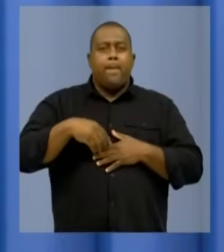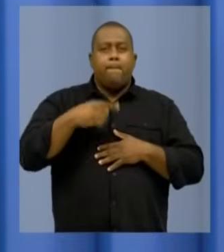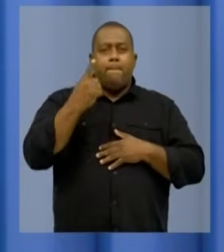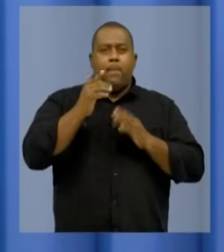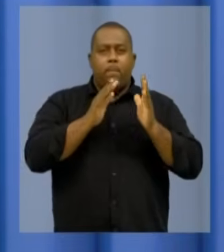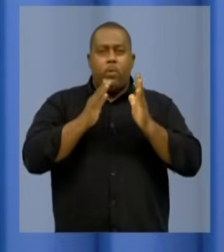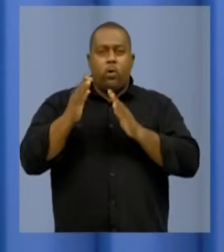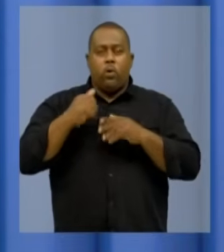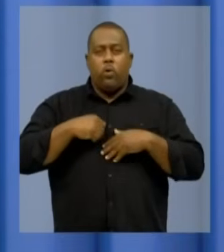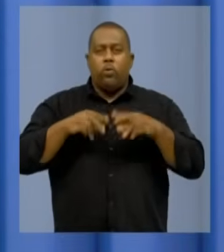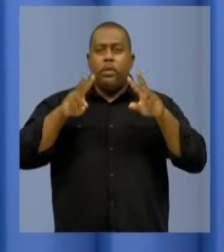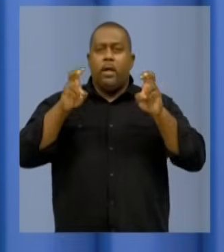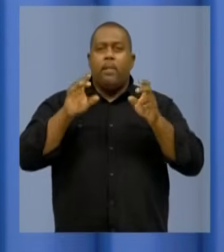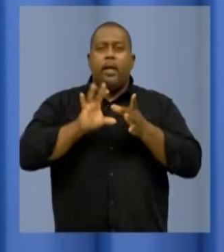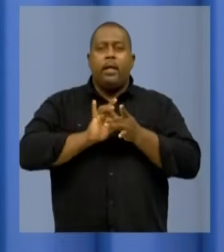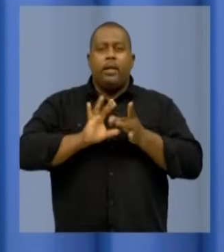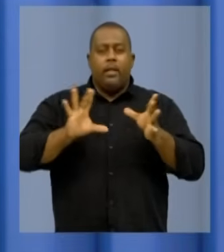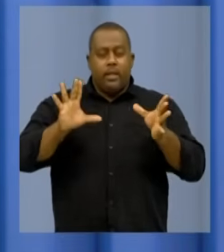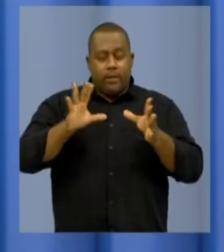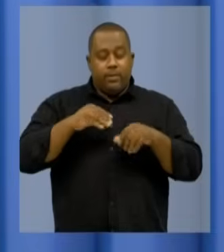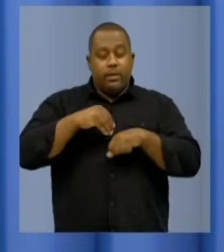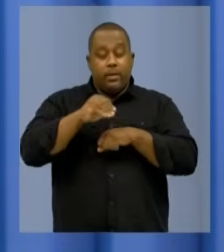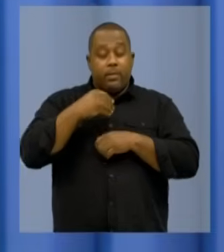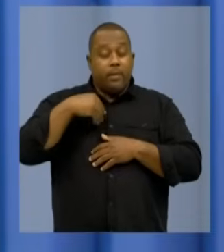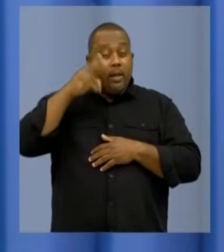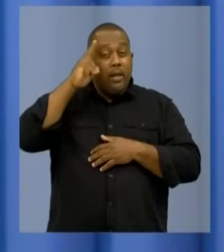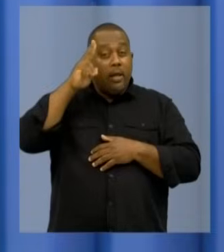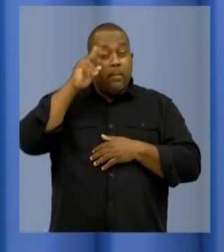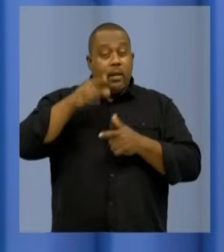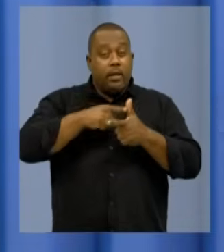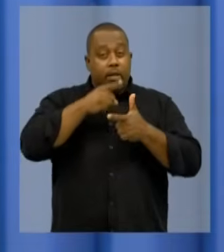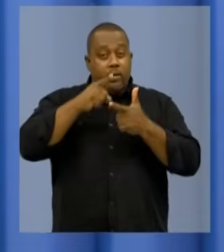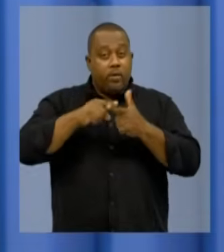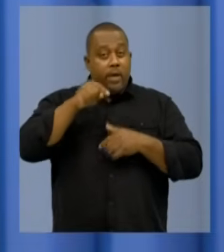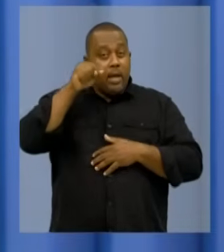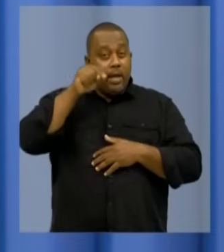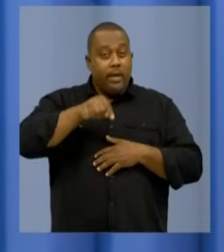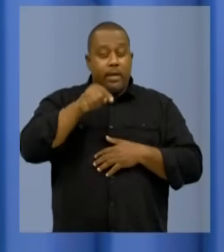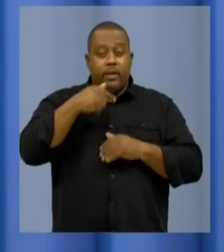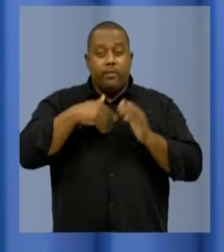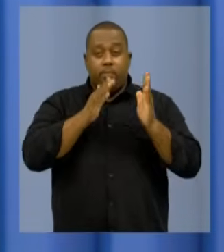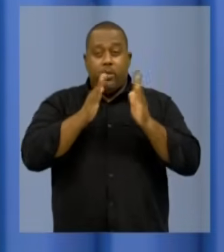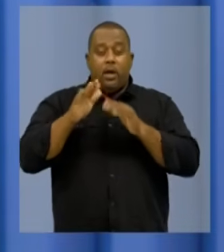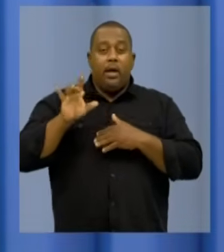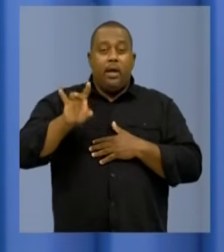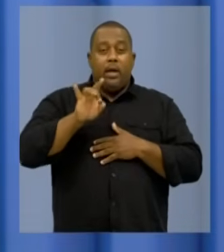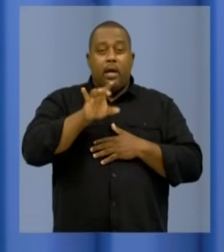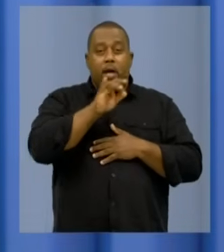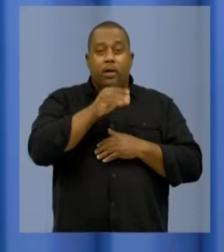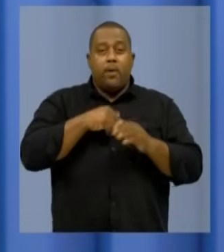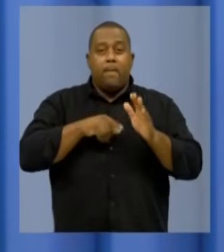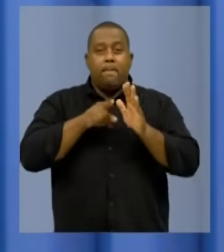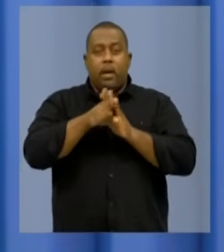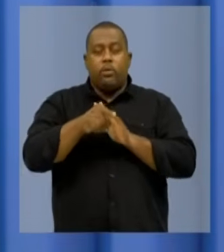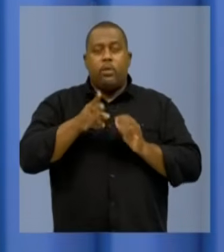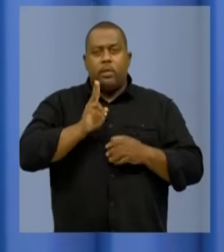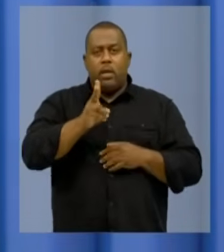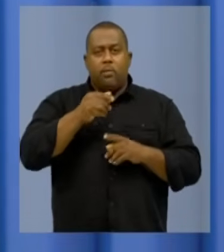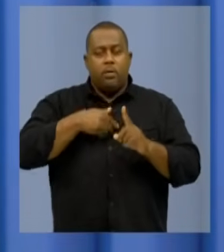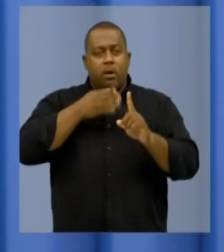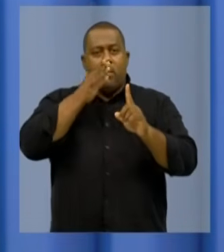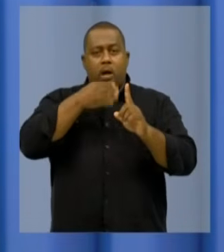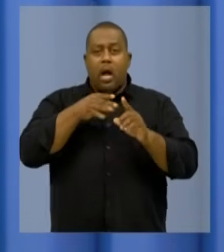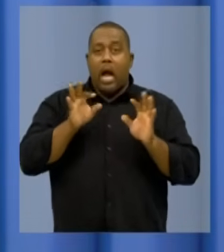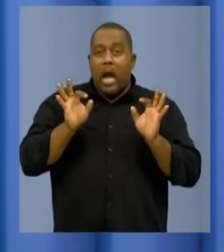tema será livre. E lembramos mais uma vez que nesse bloco cada candidato terá que perguntar sempre a quem ainda